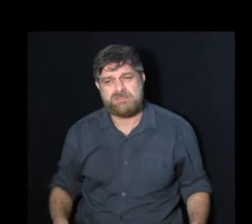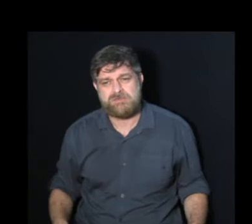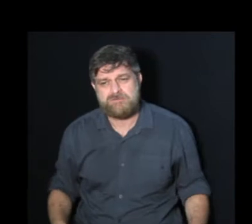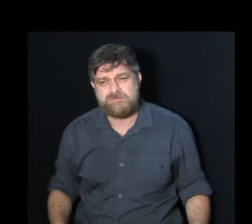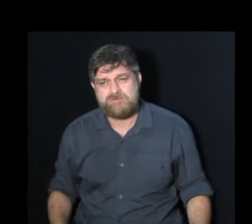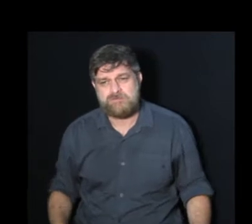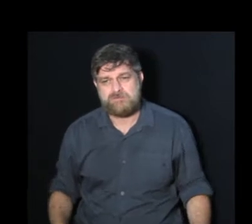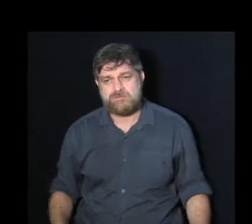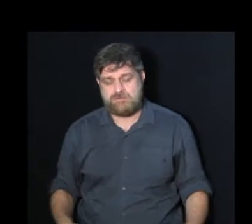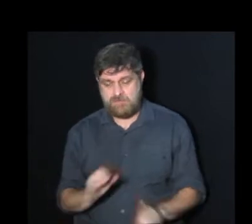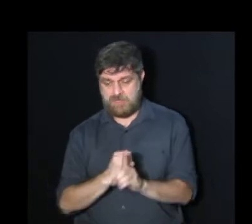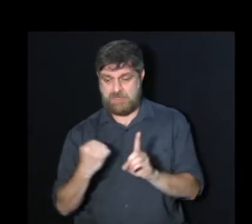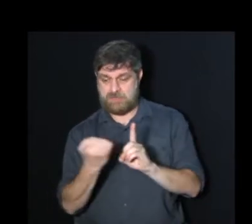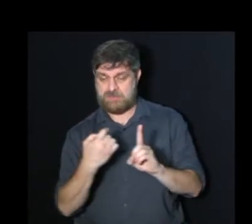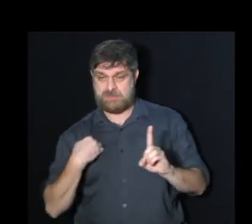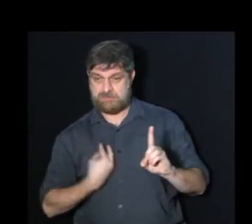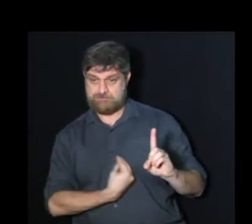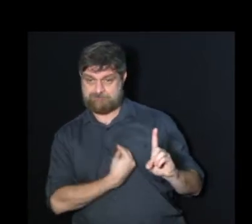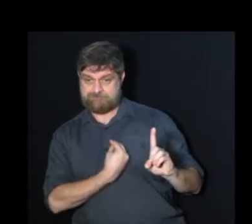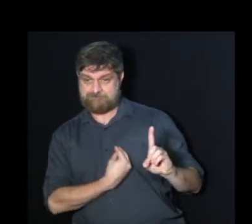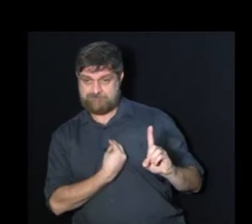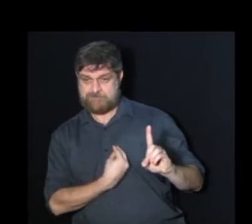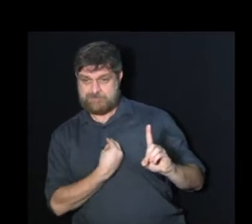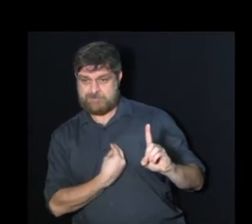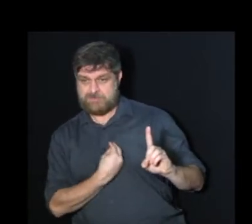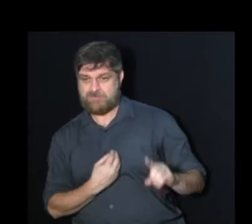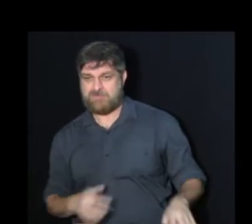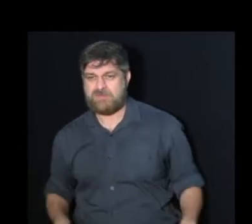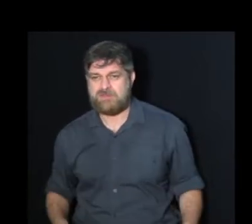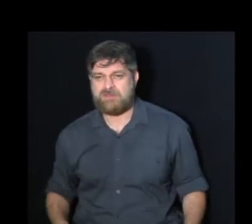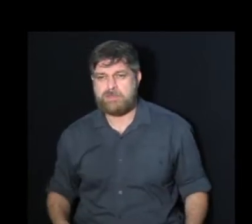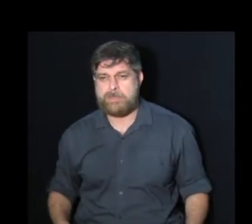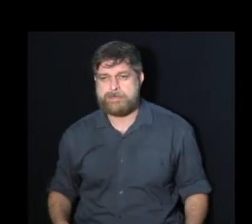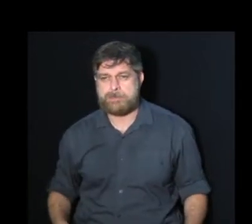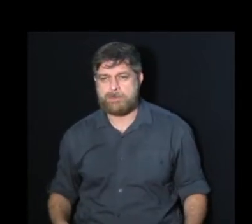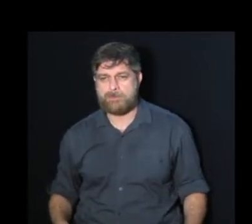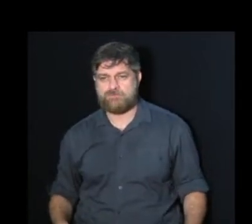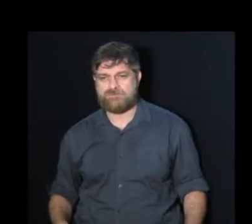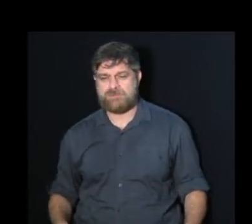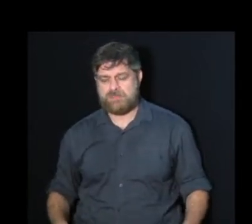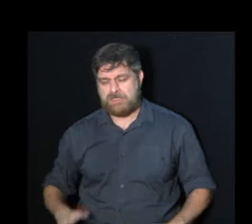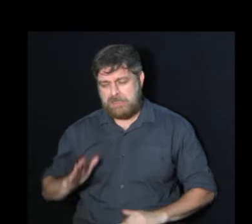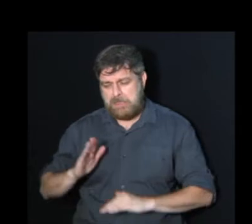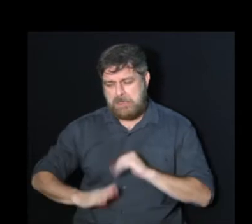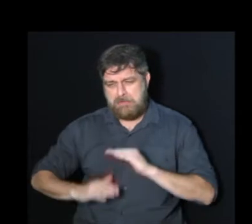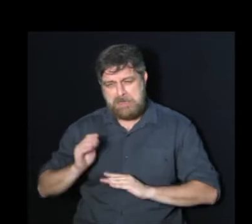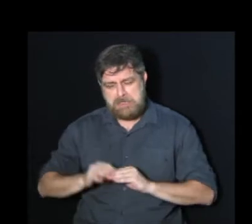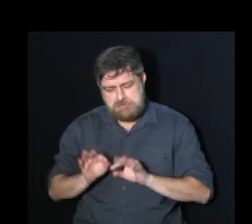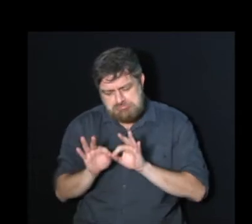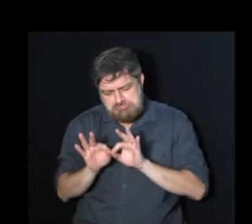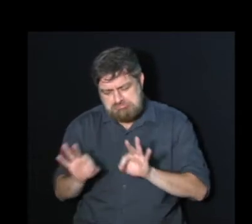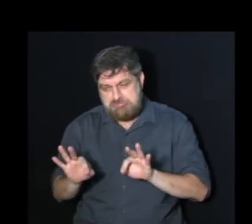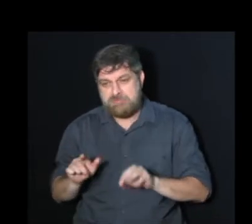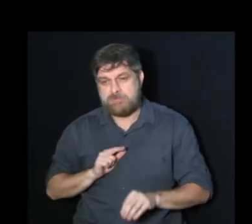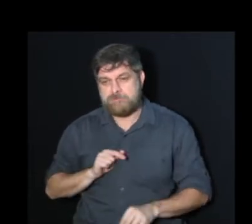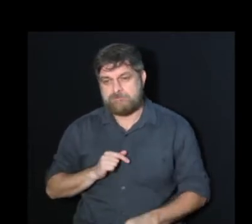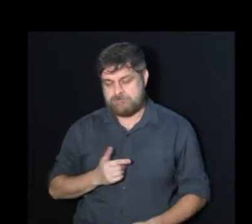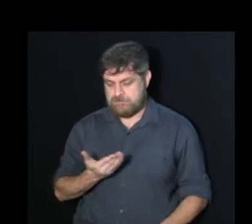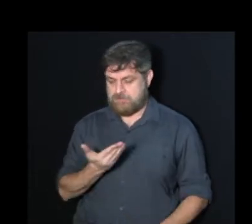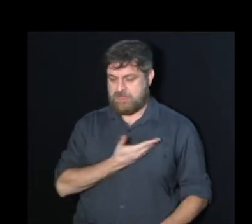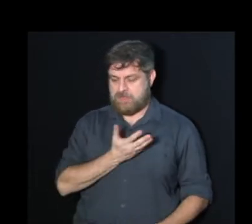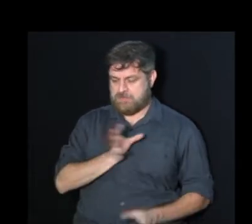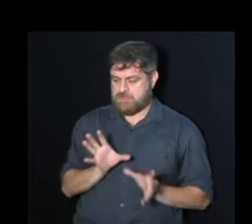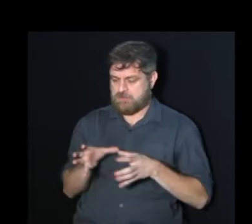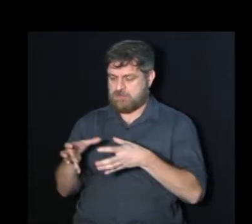Nós vivemos numa sociedade que, desde pequenas, né, no círculo de